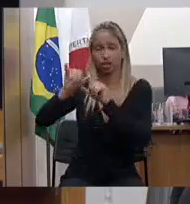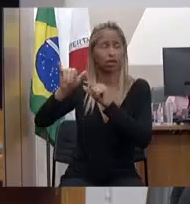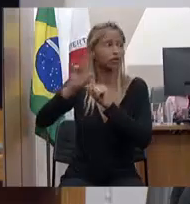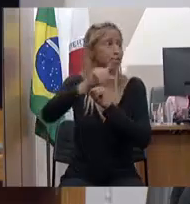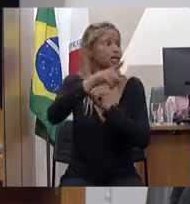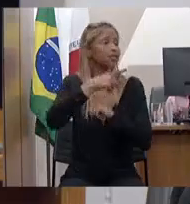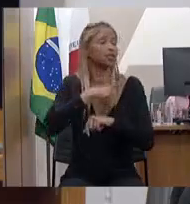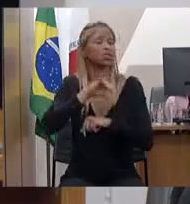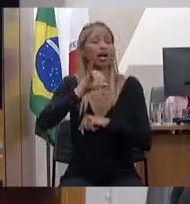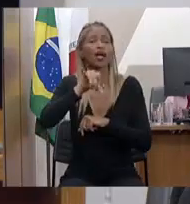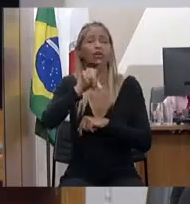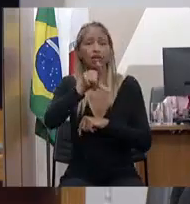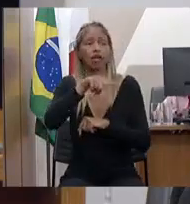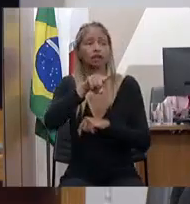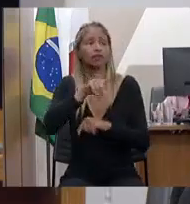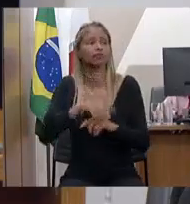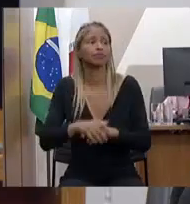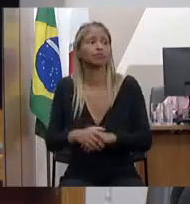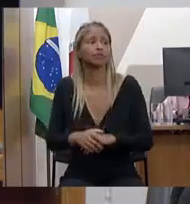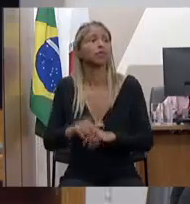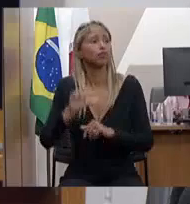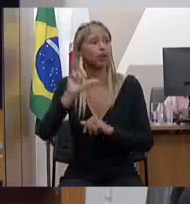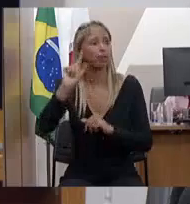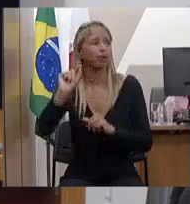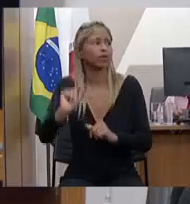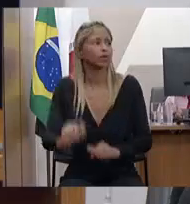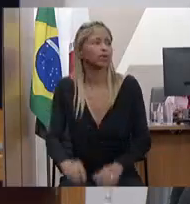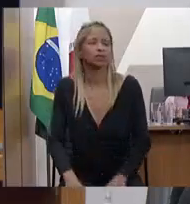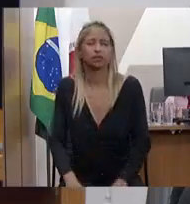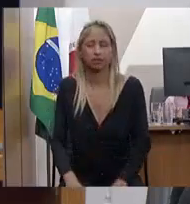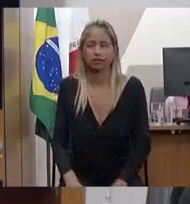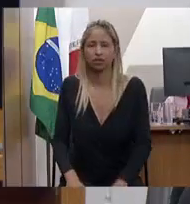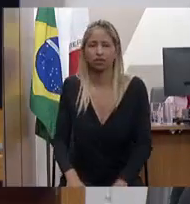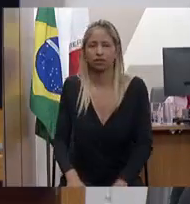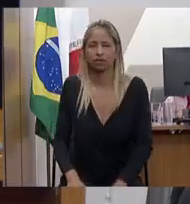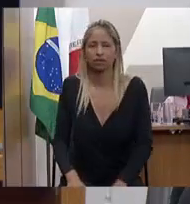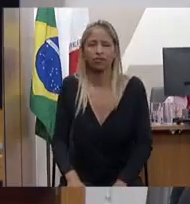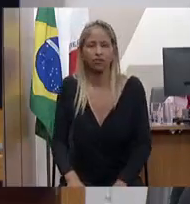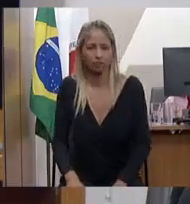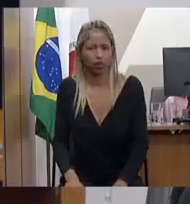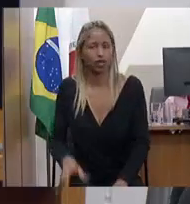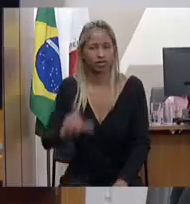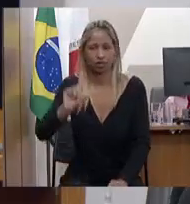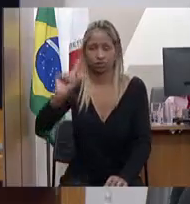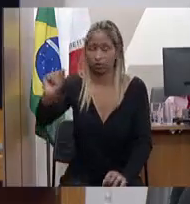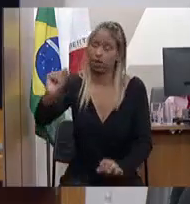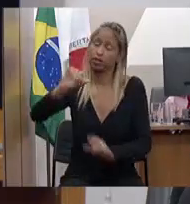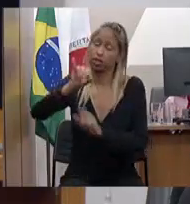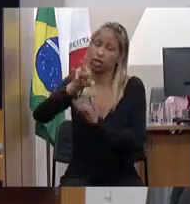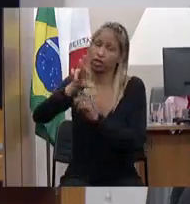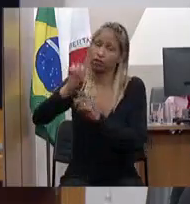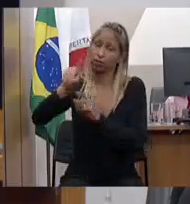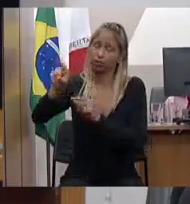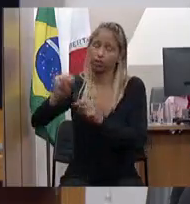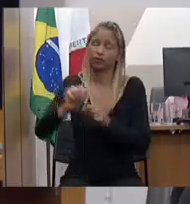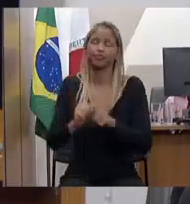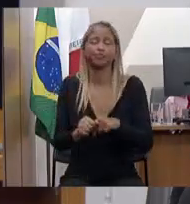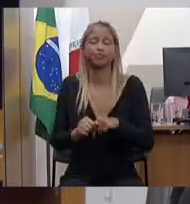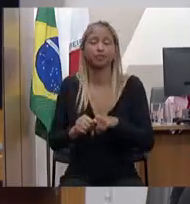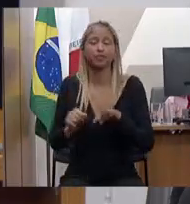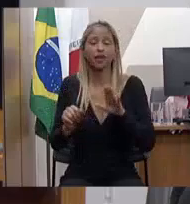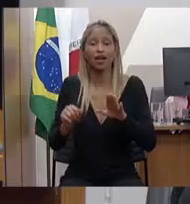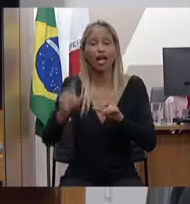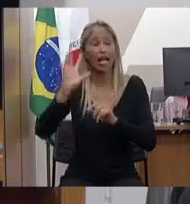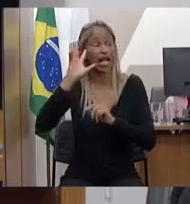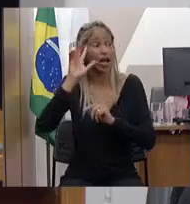ainda tá aqui acho que já foi né o Jairo citou Mário né e eu